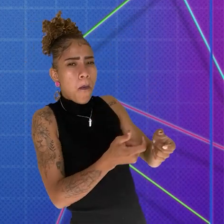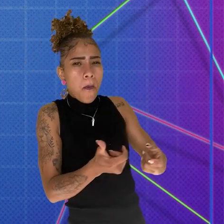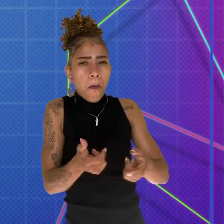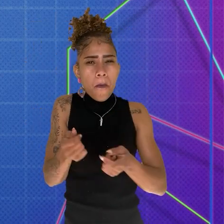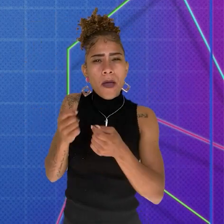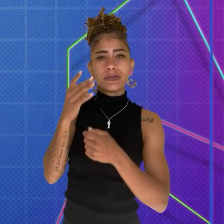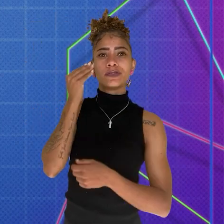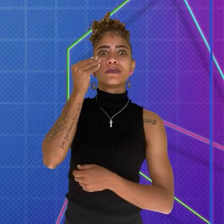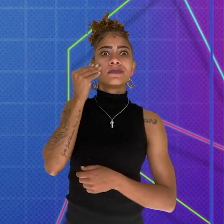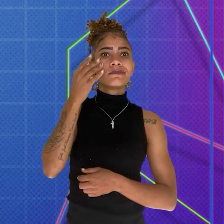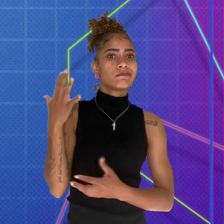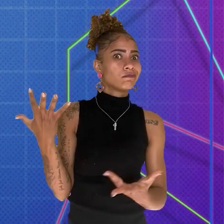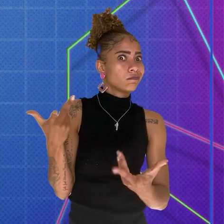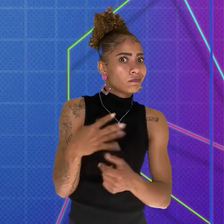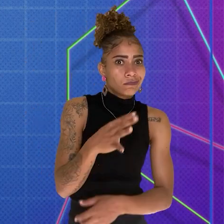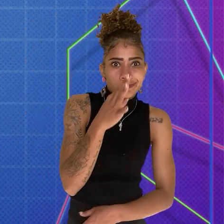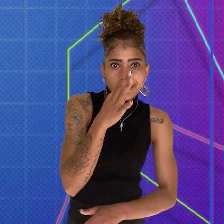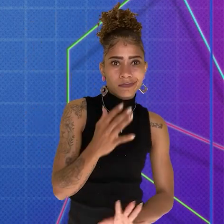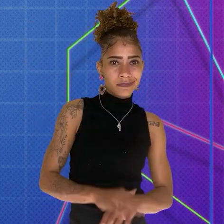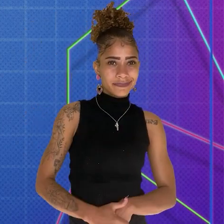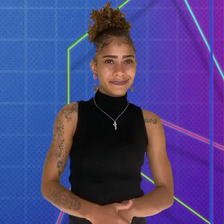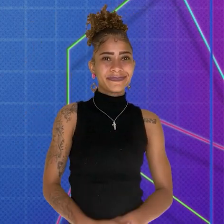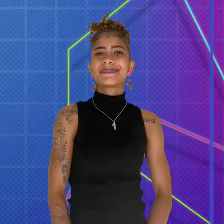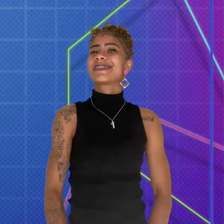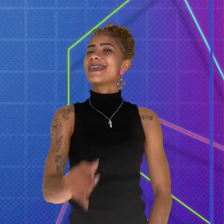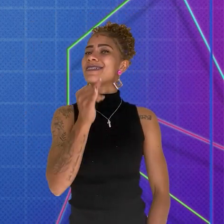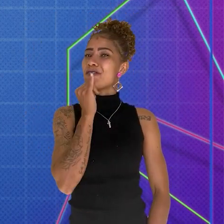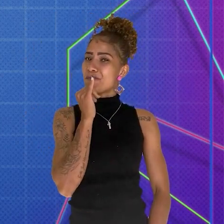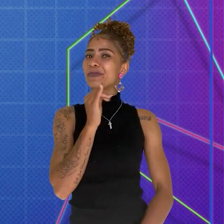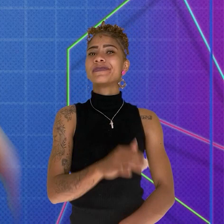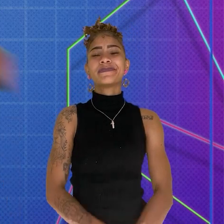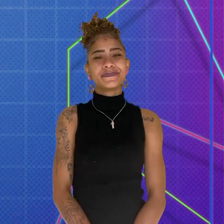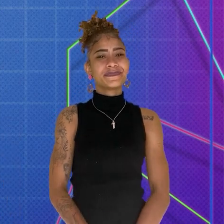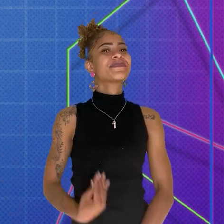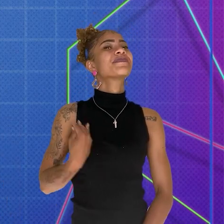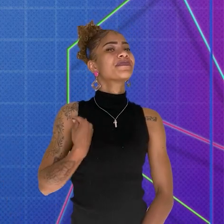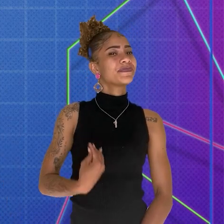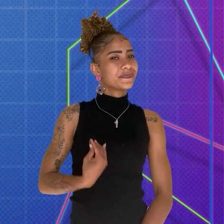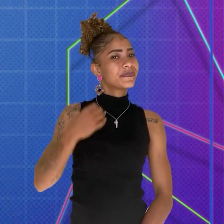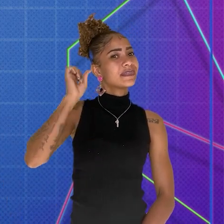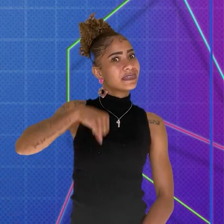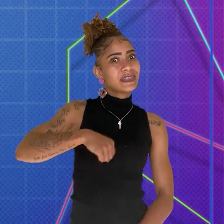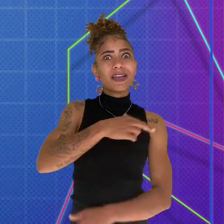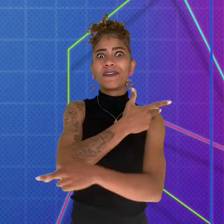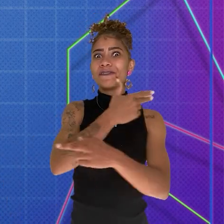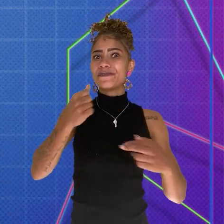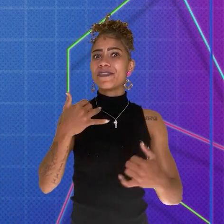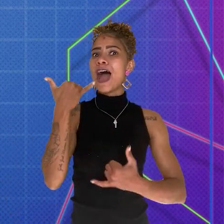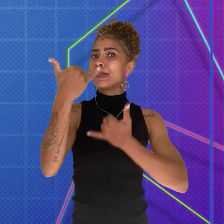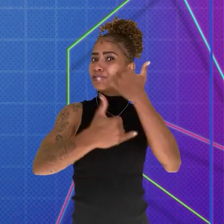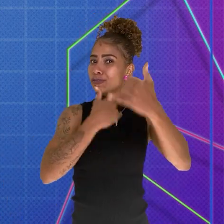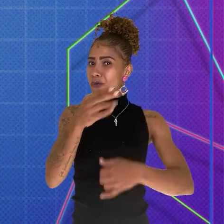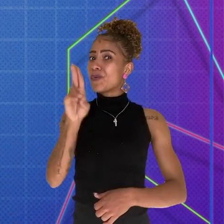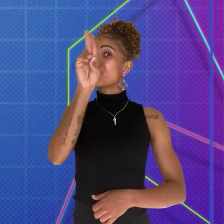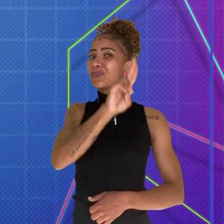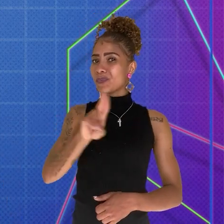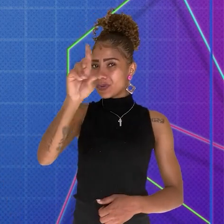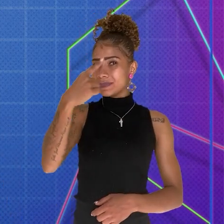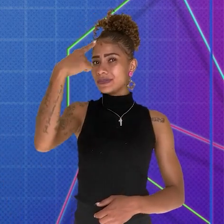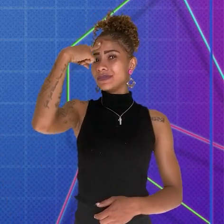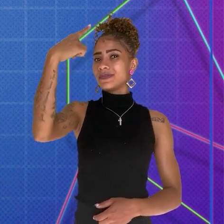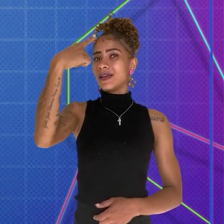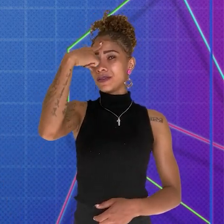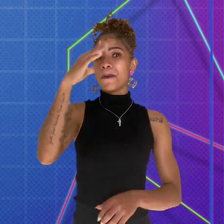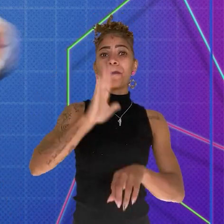eles vivam experiências únicas. Que tal mais alguns exemplos? Existem muitos jogos que usam a modulação sonora a